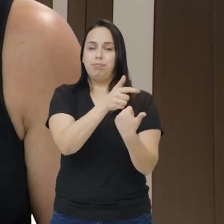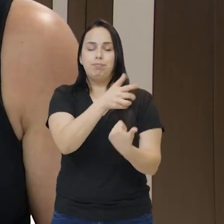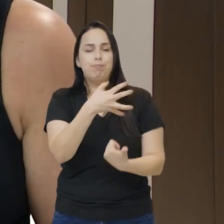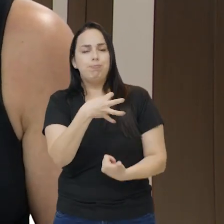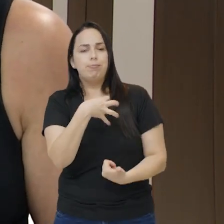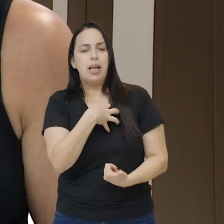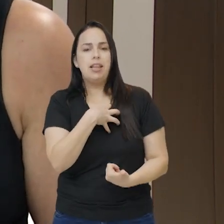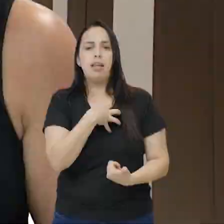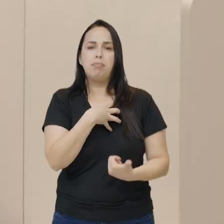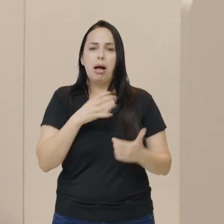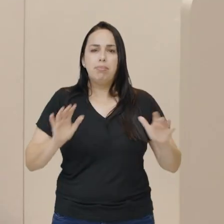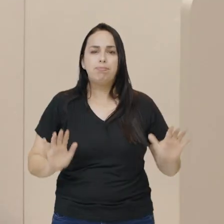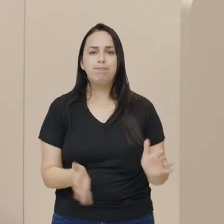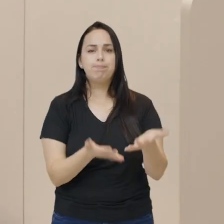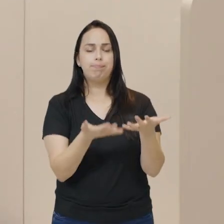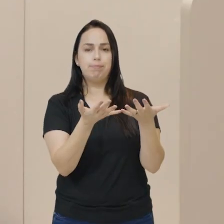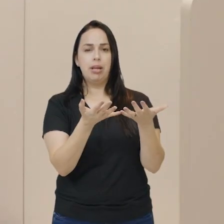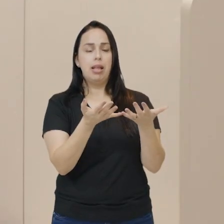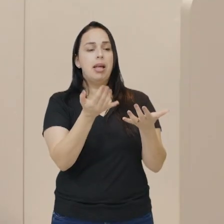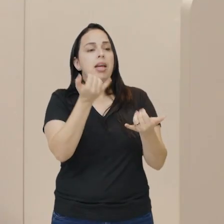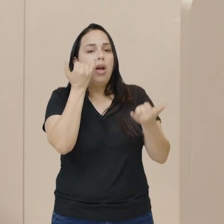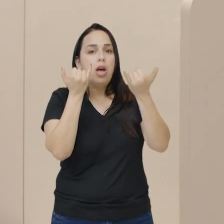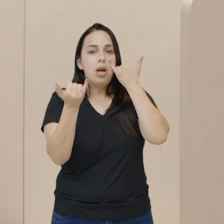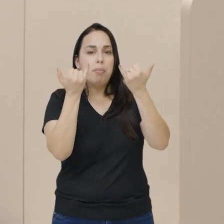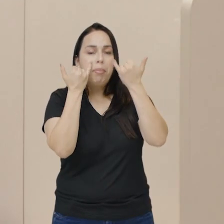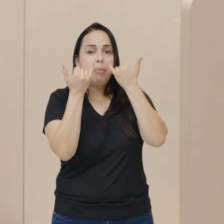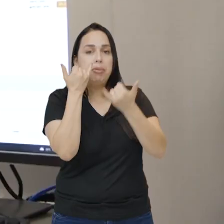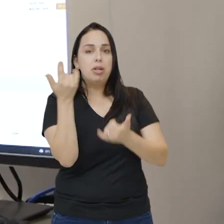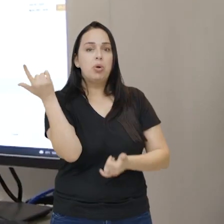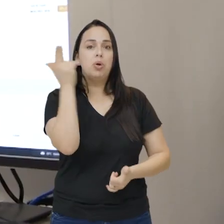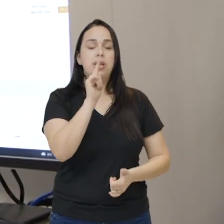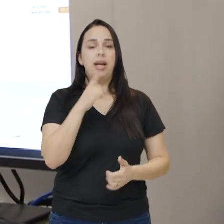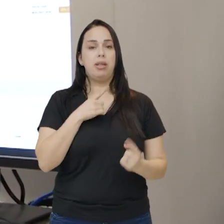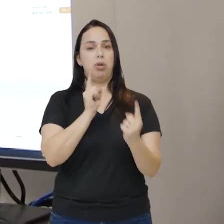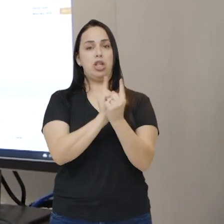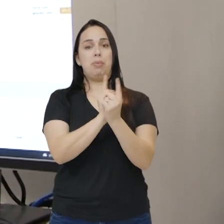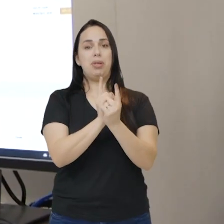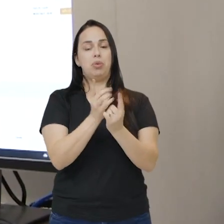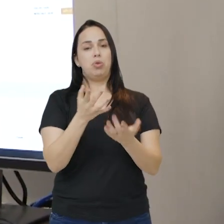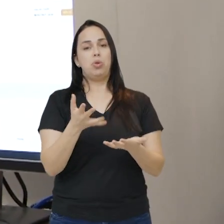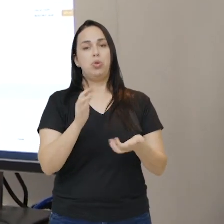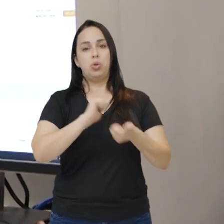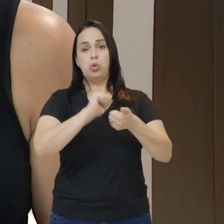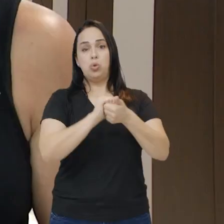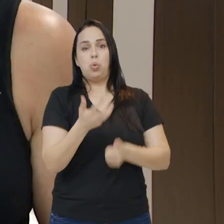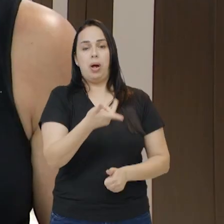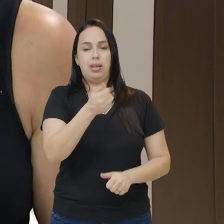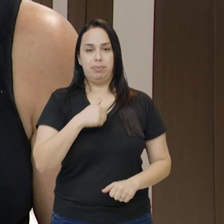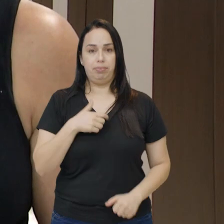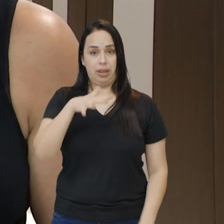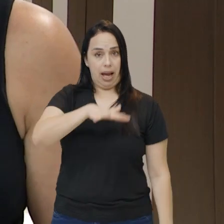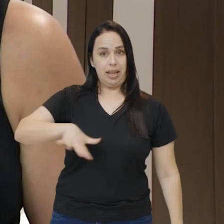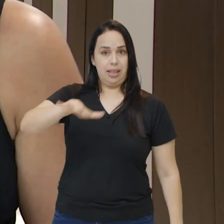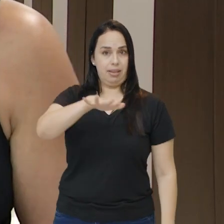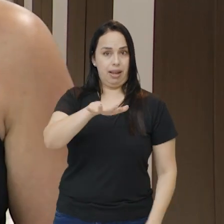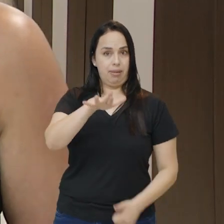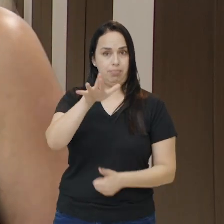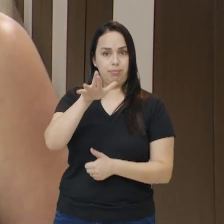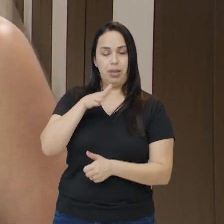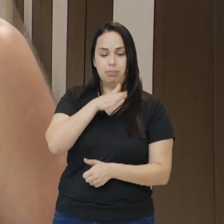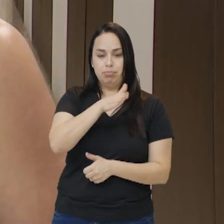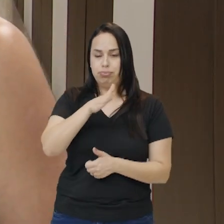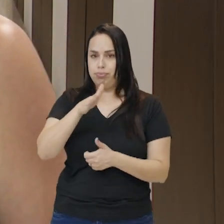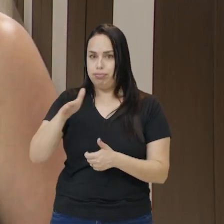no local do cidadão para que ele possa, buscar informação e prestar um atendimento de qualidade. Aqui na nossa central é